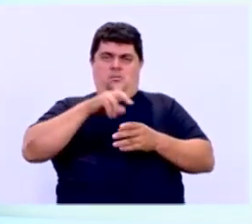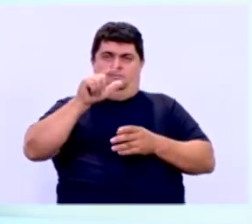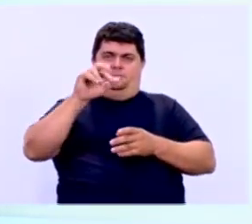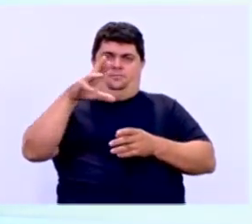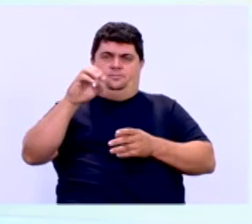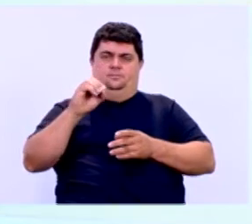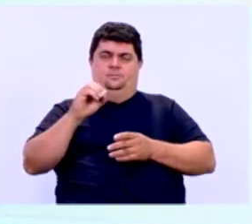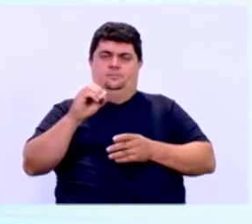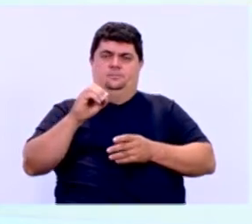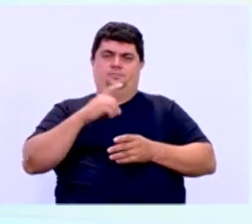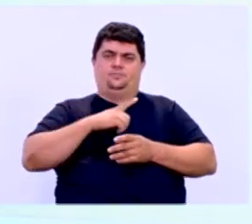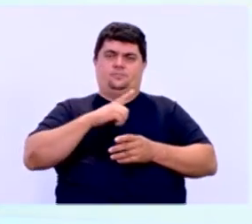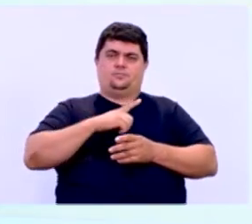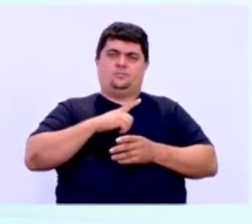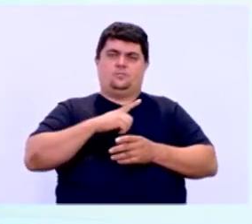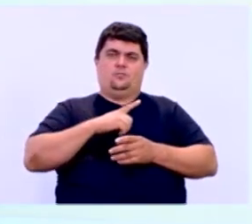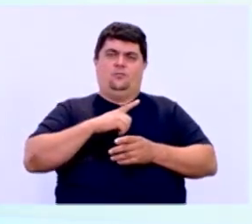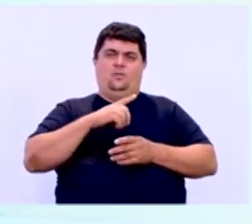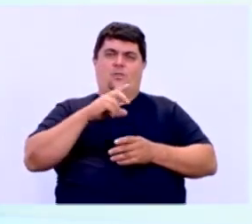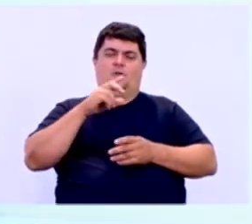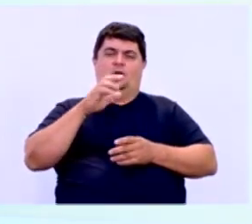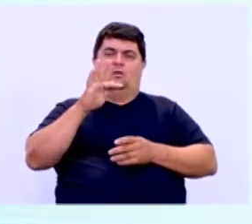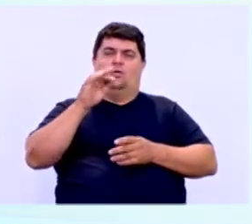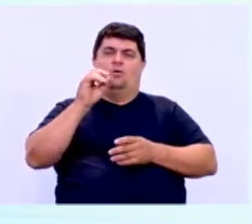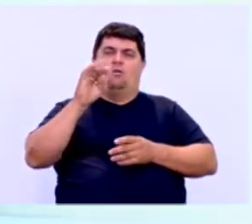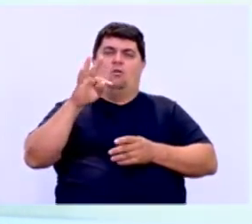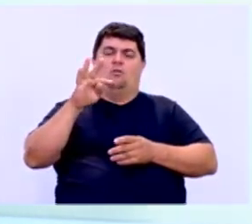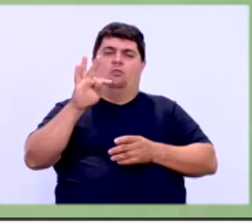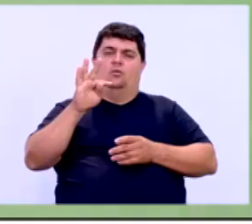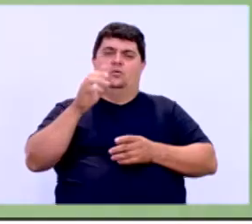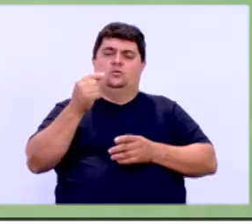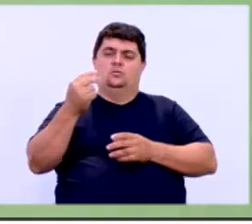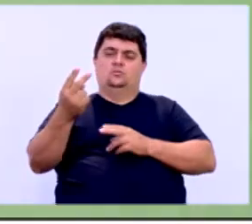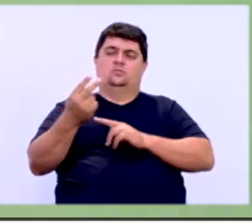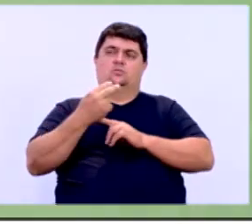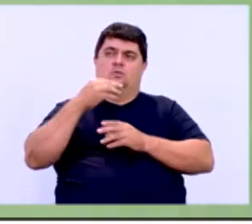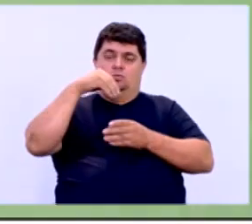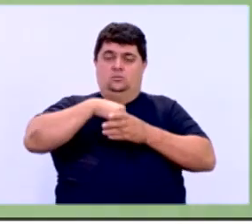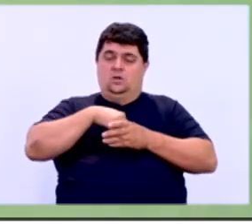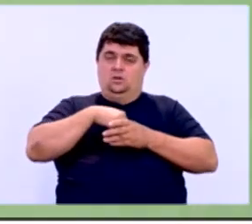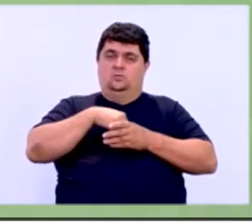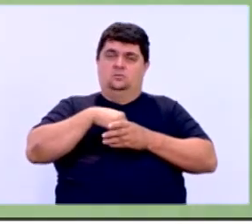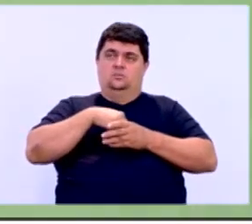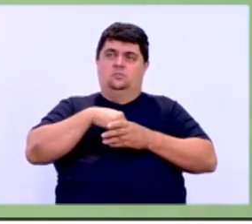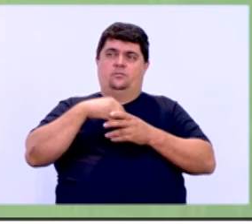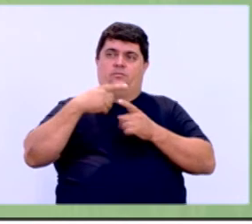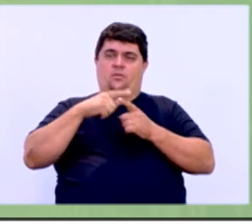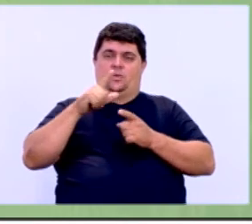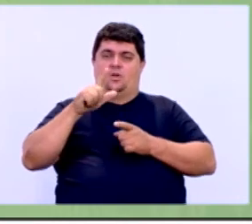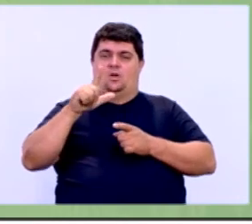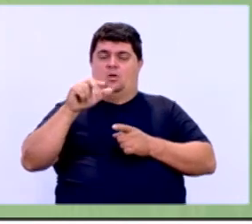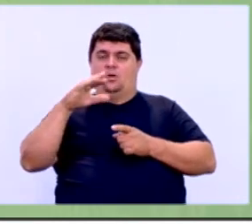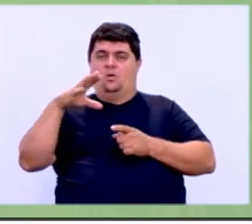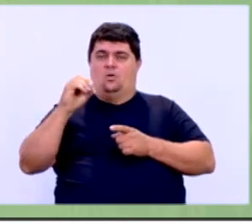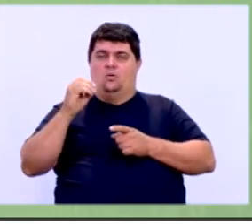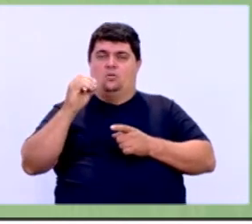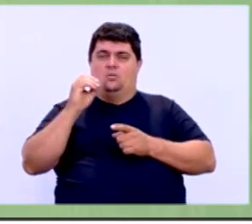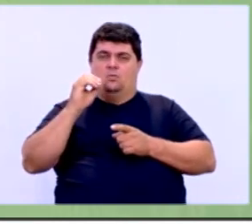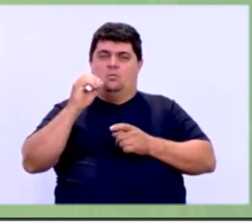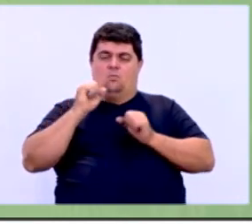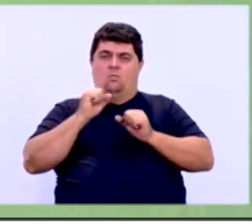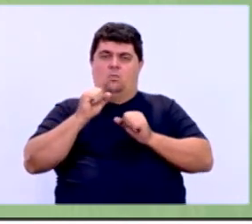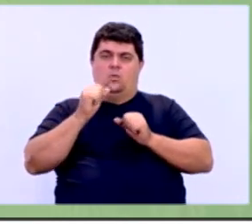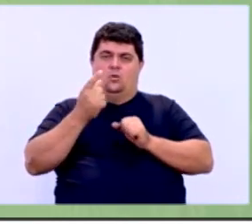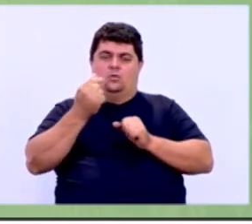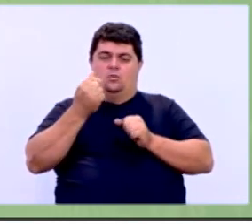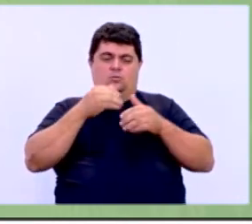falando, acerca de uma fonte de financiamento interno. Porque uma parte desse lucro aqui que nós falamos, ó, ele pode ser